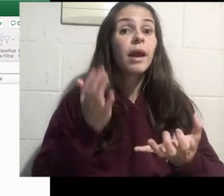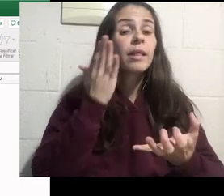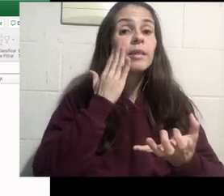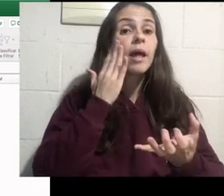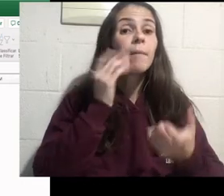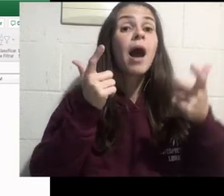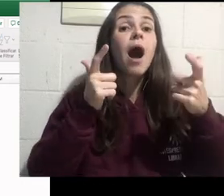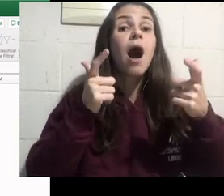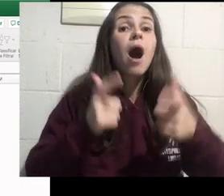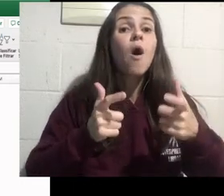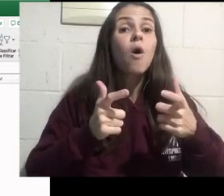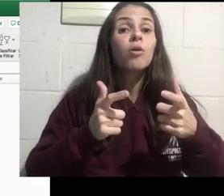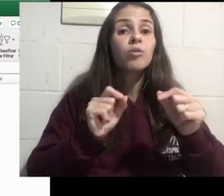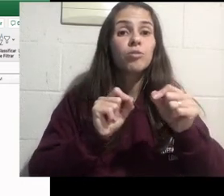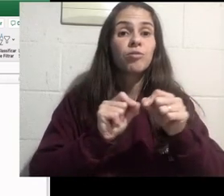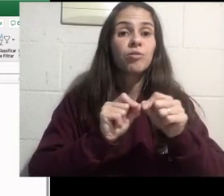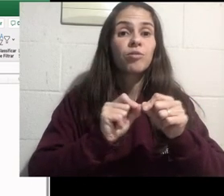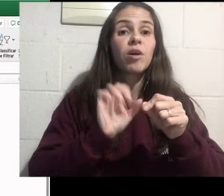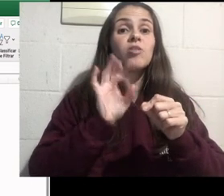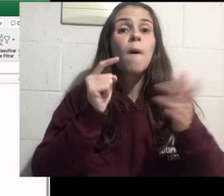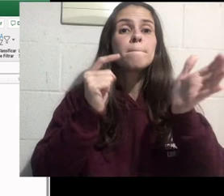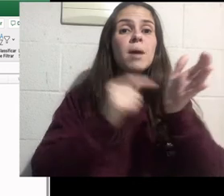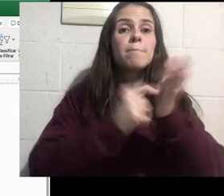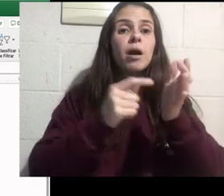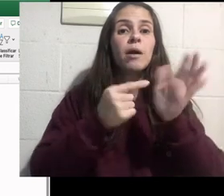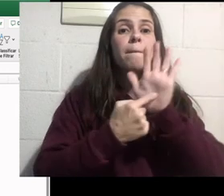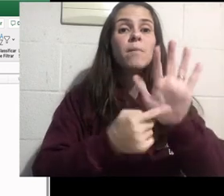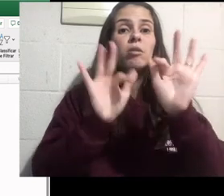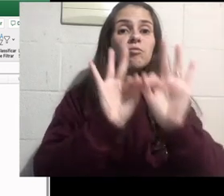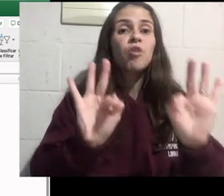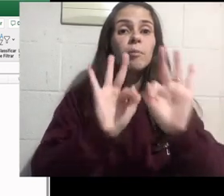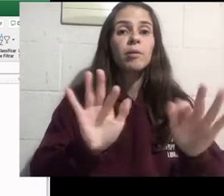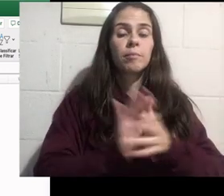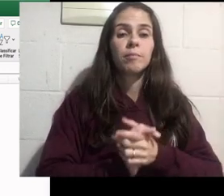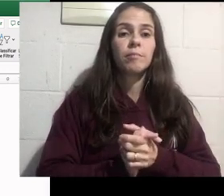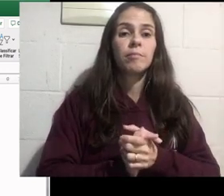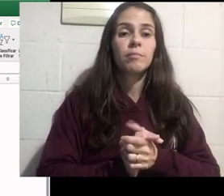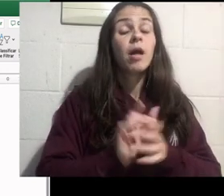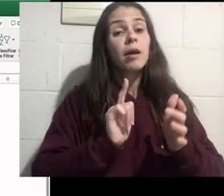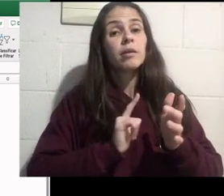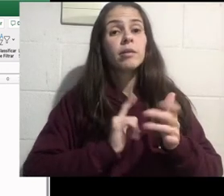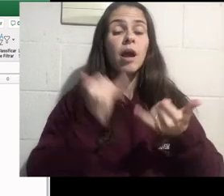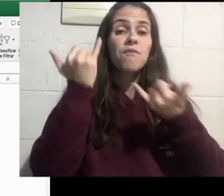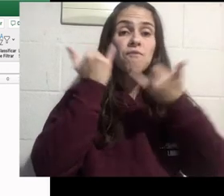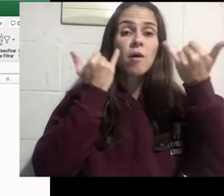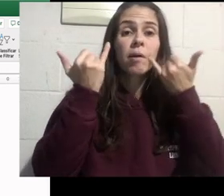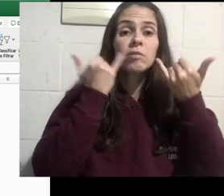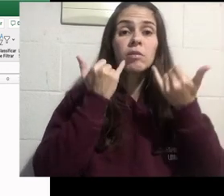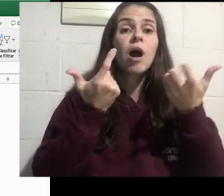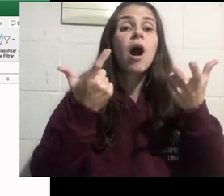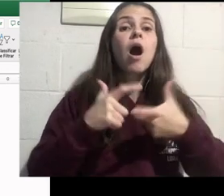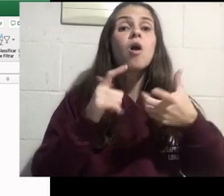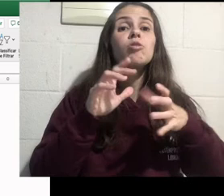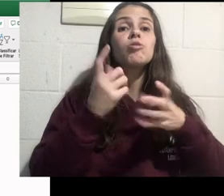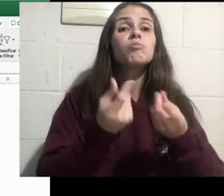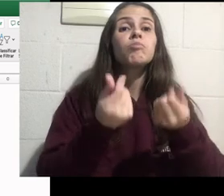2 cliques que mostra a forma, tá bem? Aí, pessoal, eu tenho aqui a informação das fontes de recursos, tá? Então,